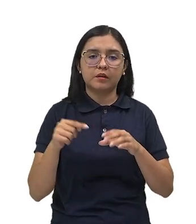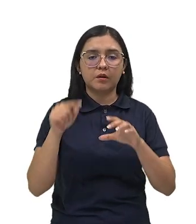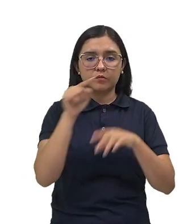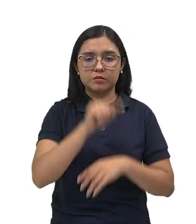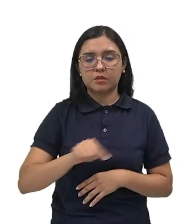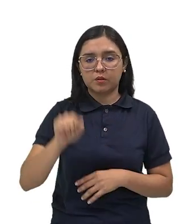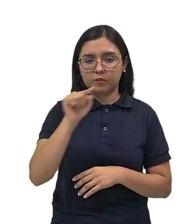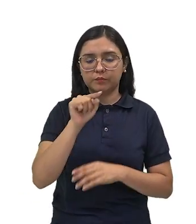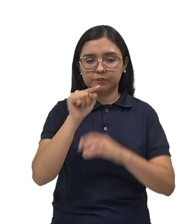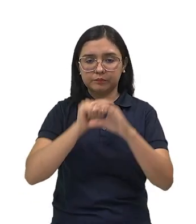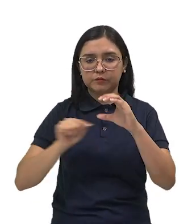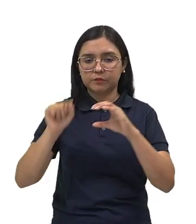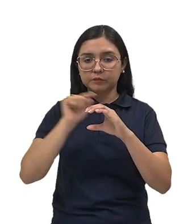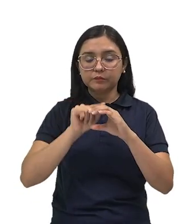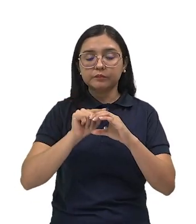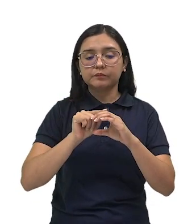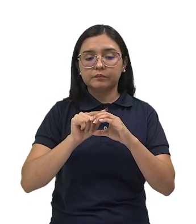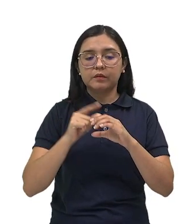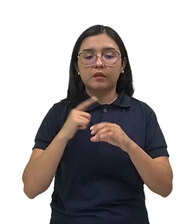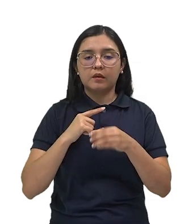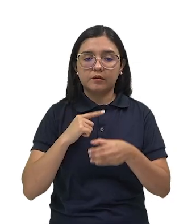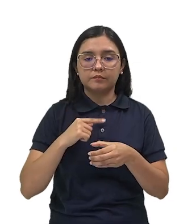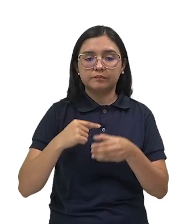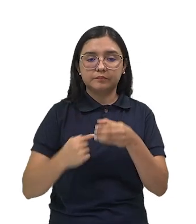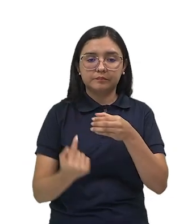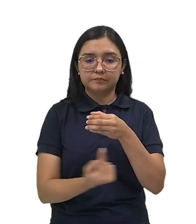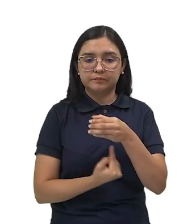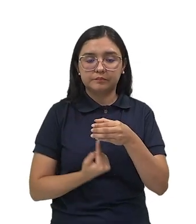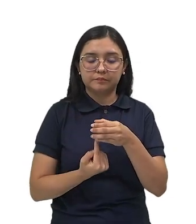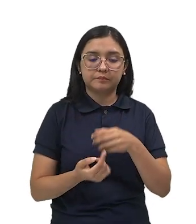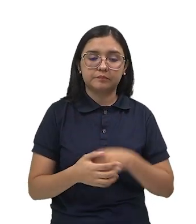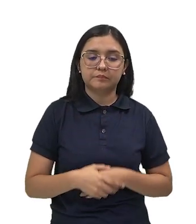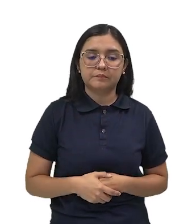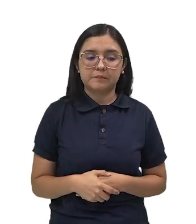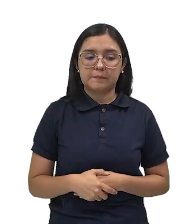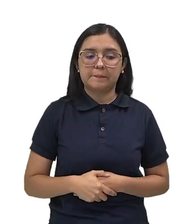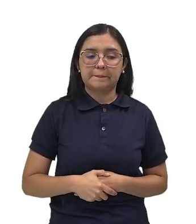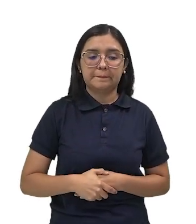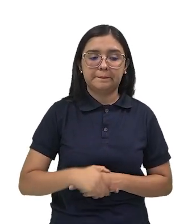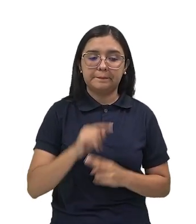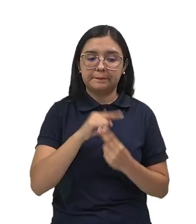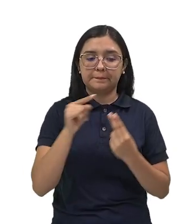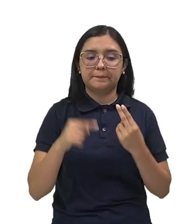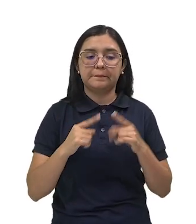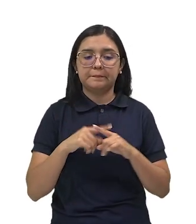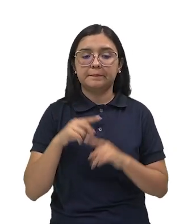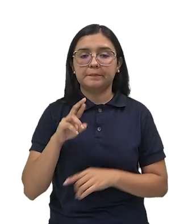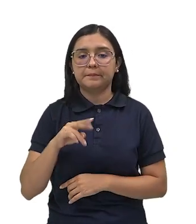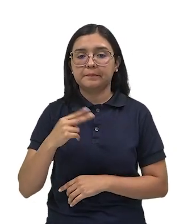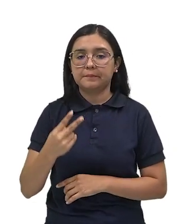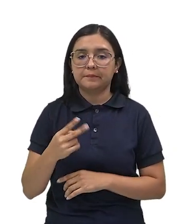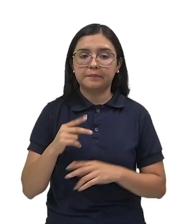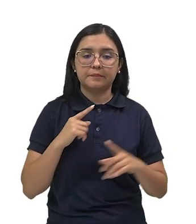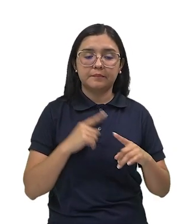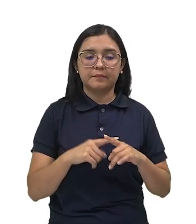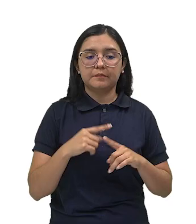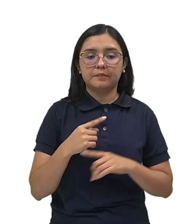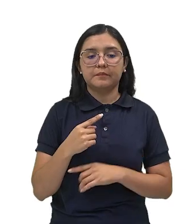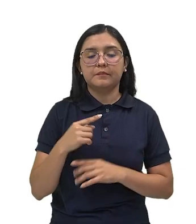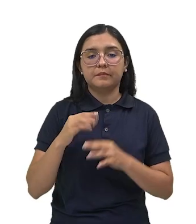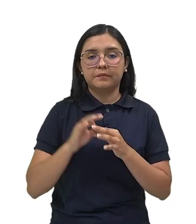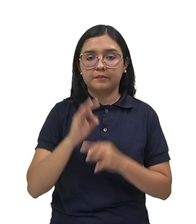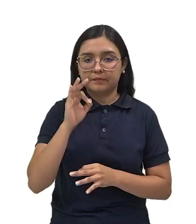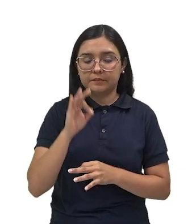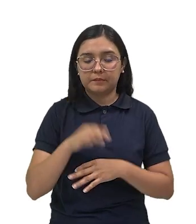área do círculo. Então, ó, π vezes r ao quadrado, vezes quem? Vezes a